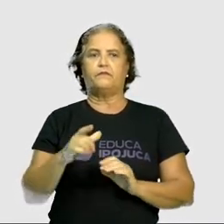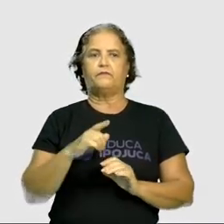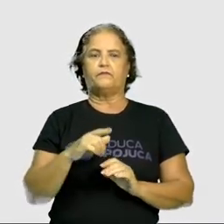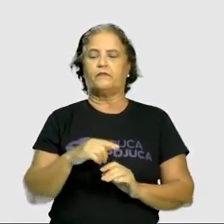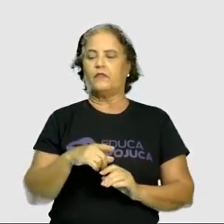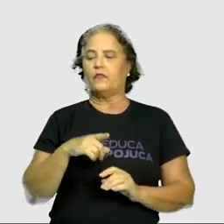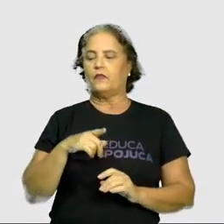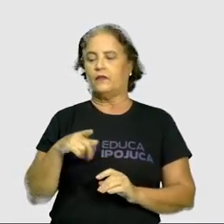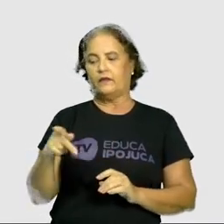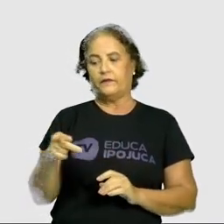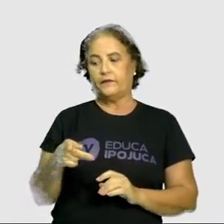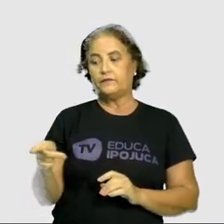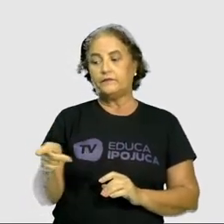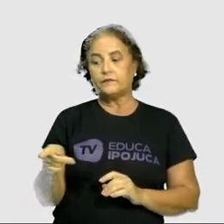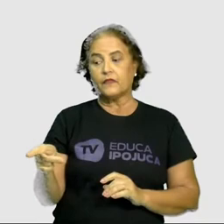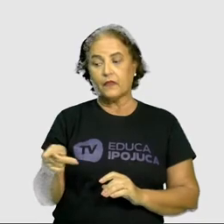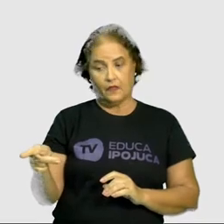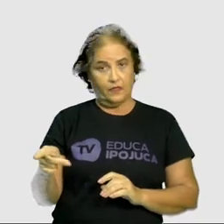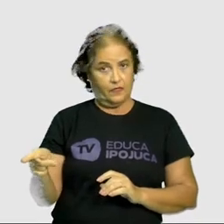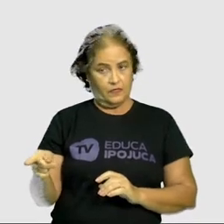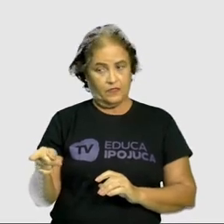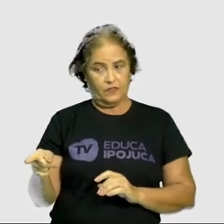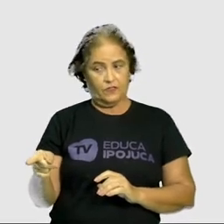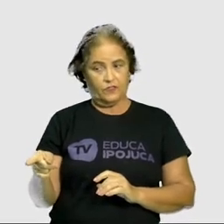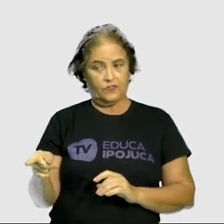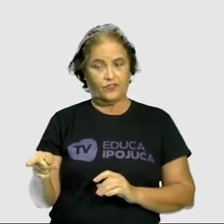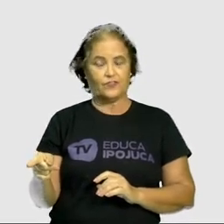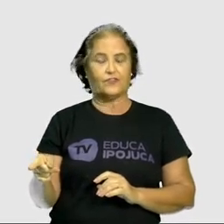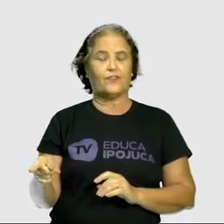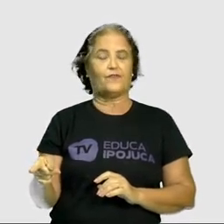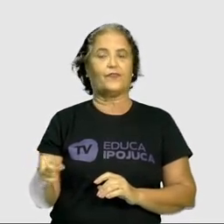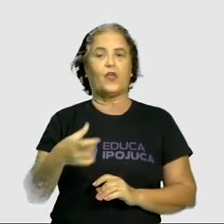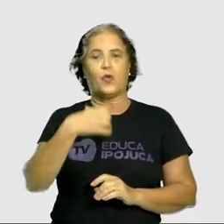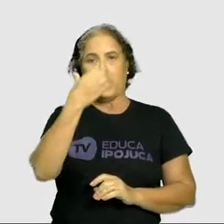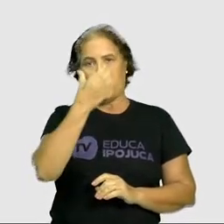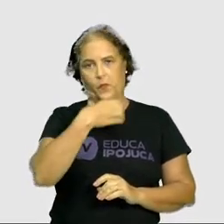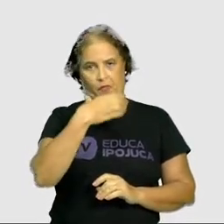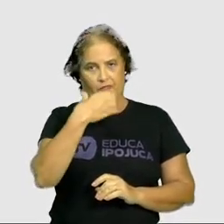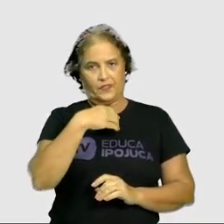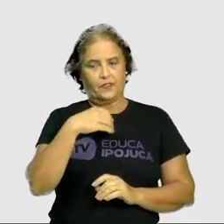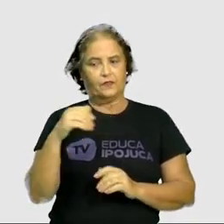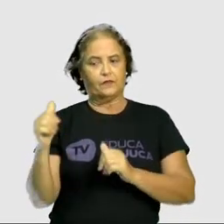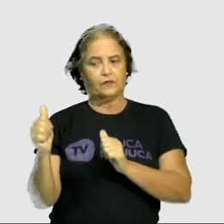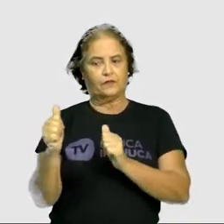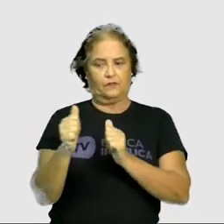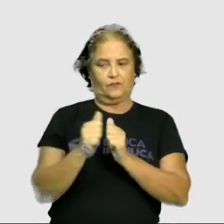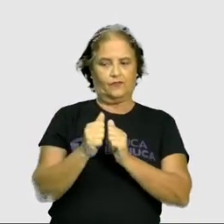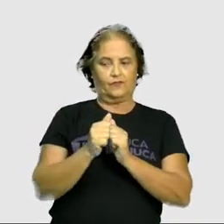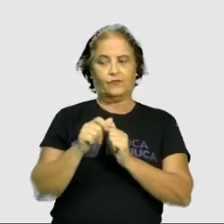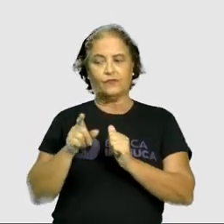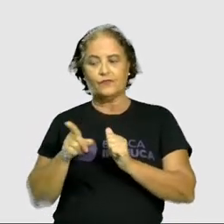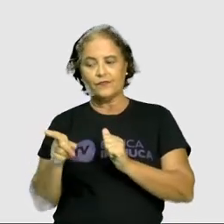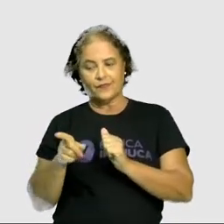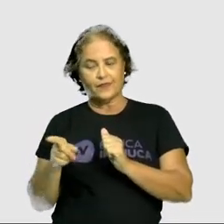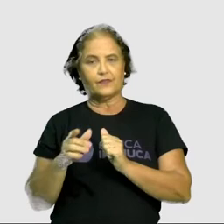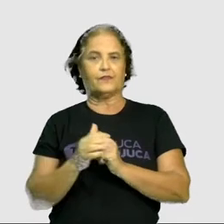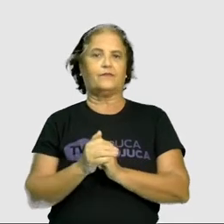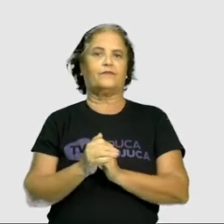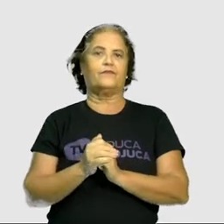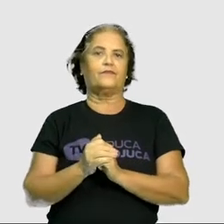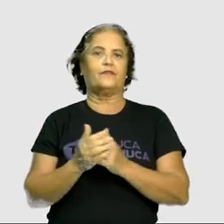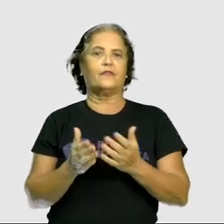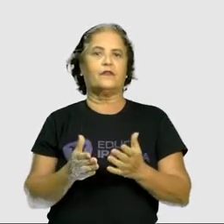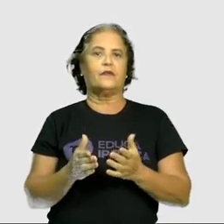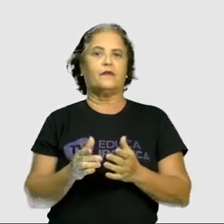esta é uma maçã a maçã está próxima por isso que eu utilizei o beijo nós temos agora o diz